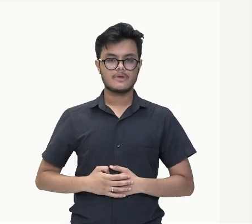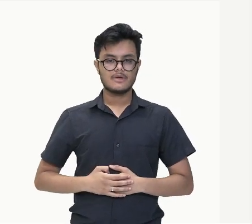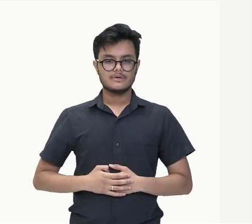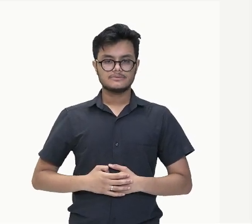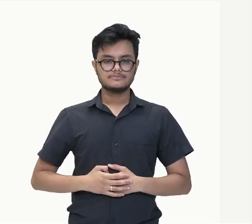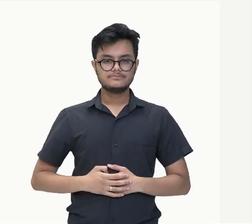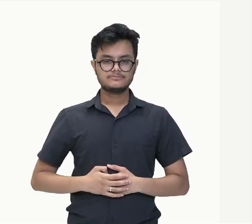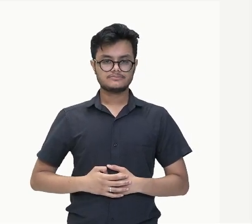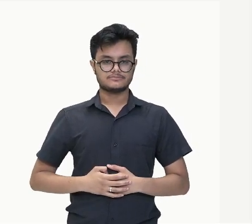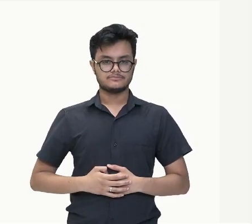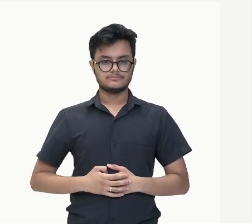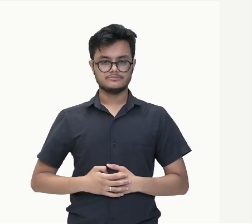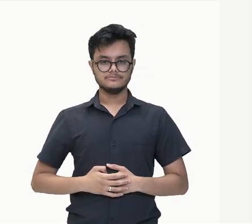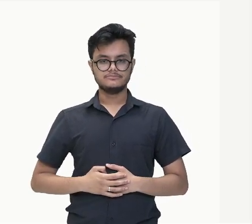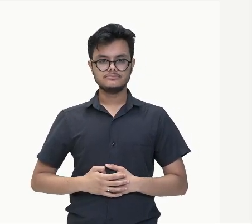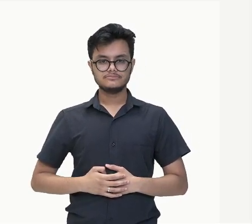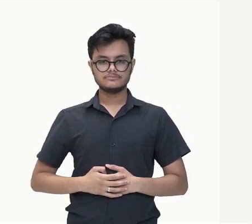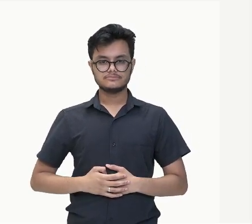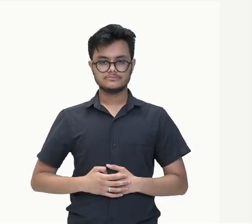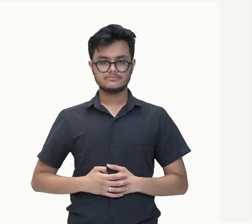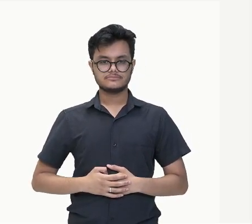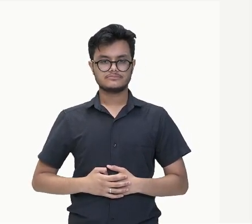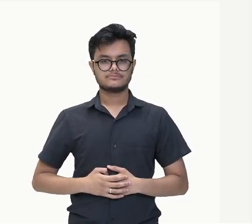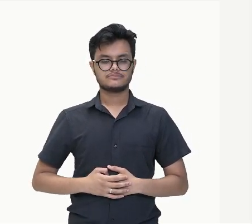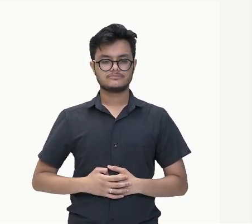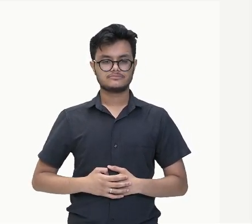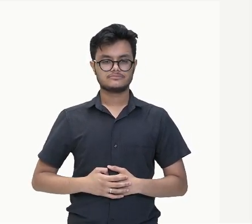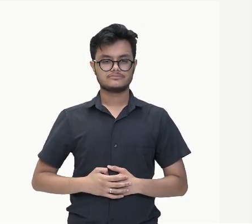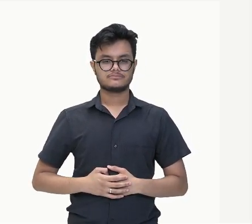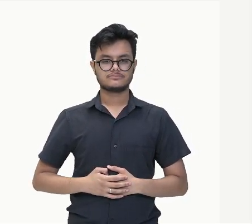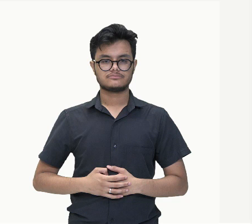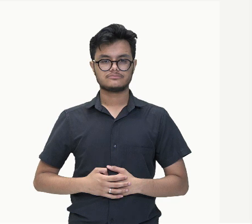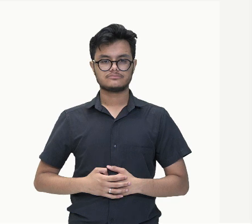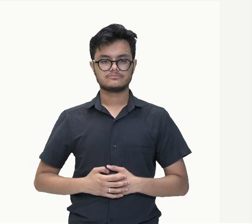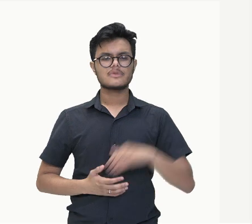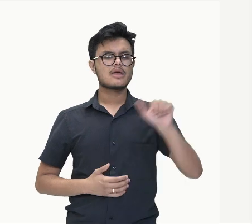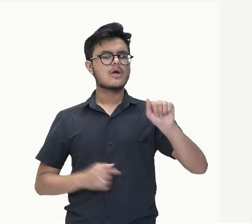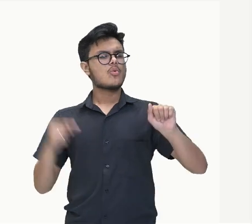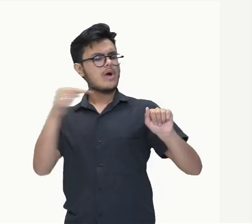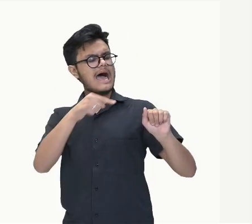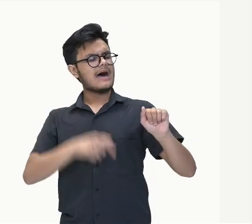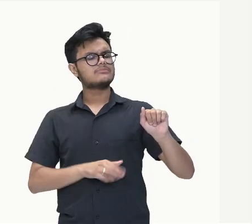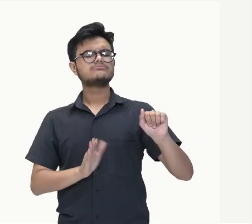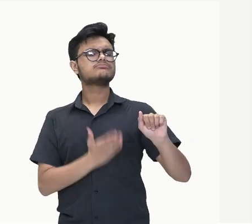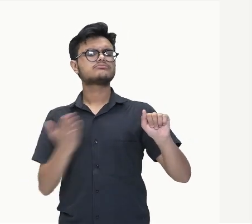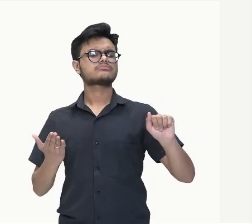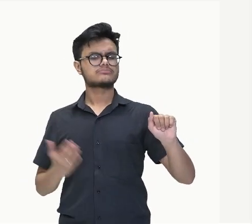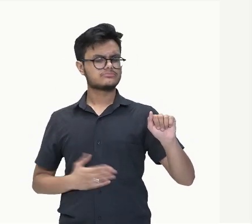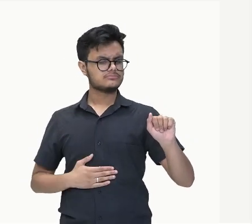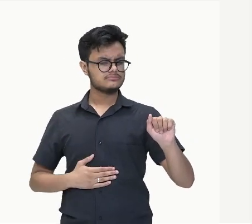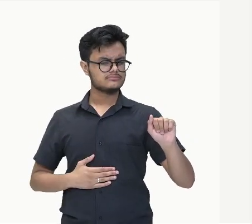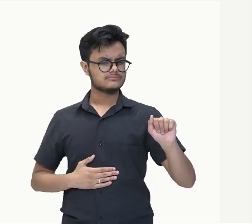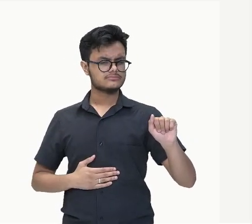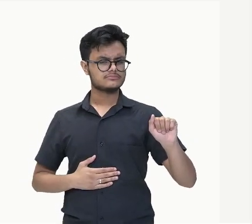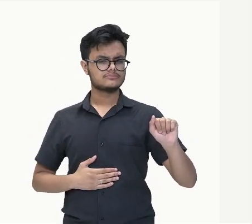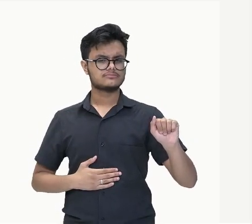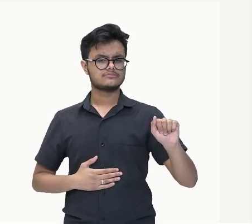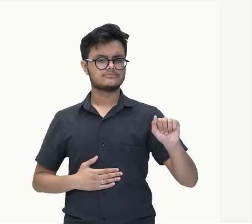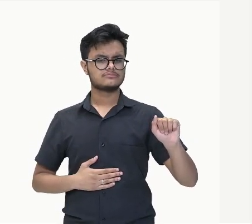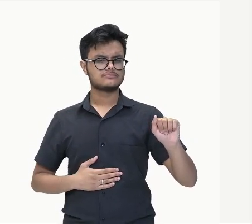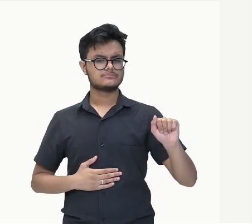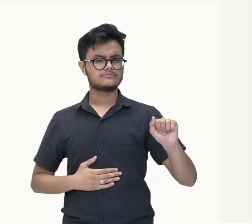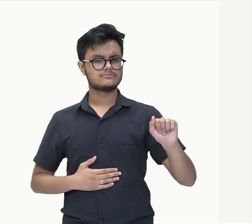os coeficientes aqui em cima para a gente acompanhar, tá? Então, quanto vale o coeficiente a dessa função aqui? Veja,